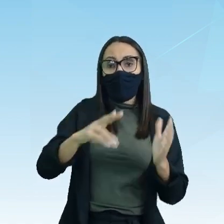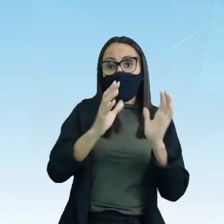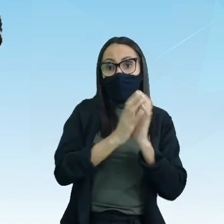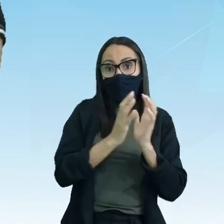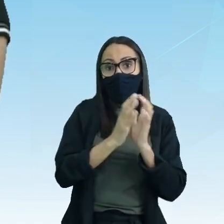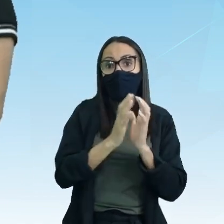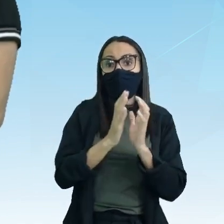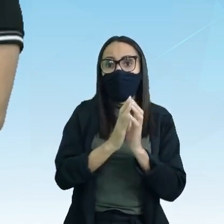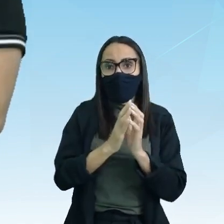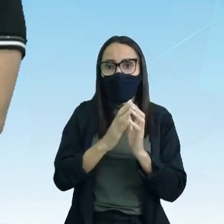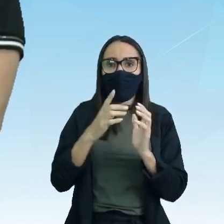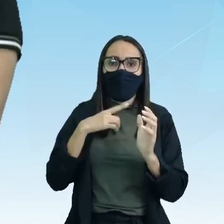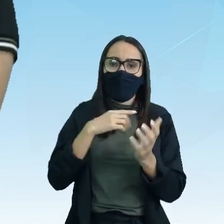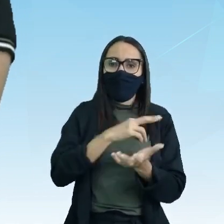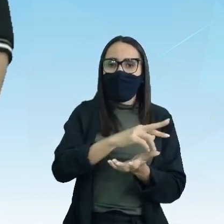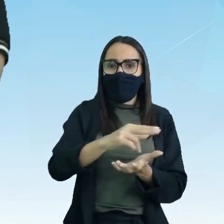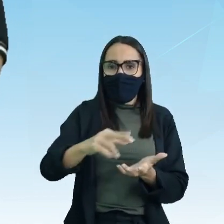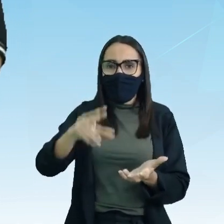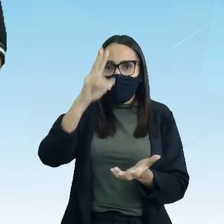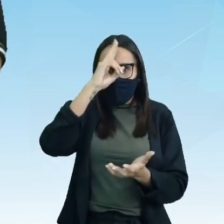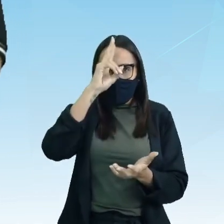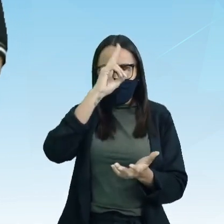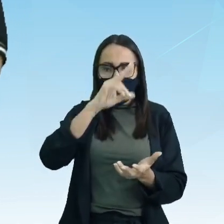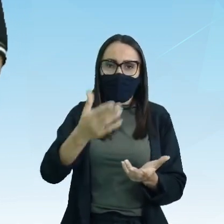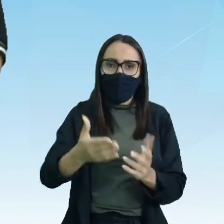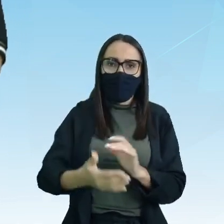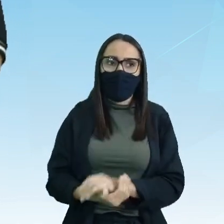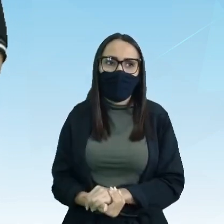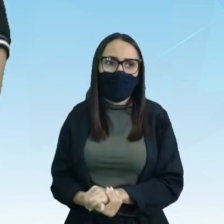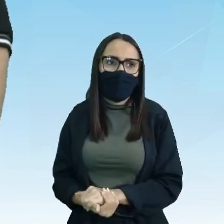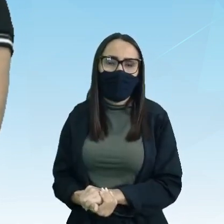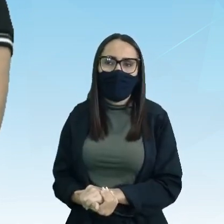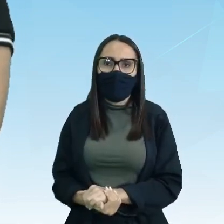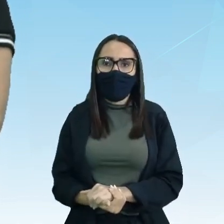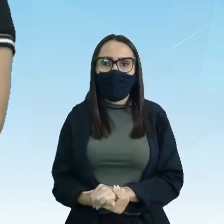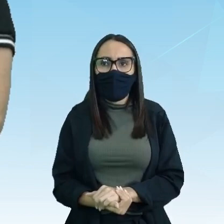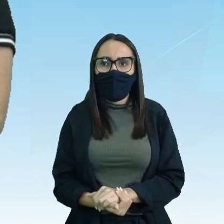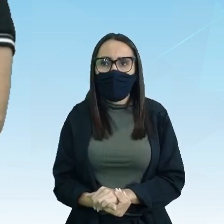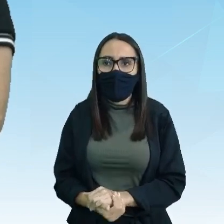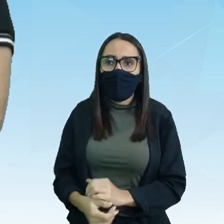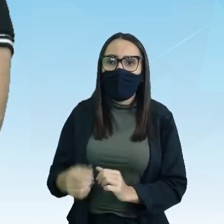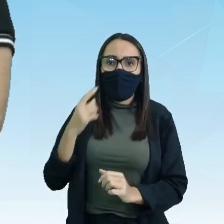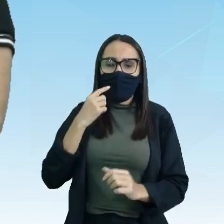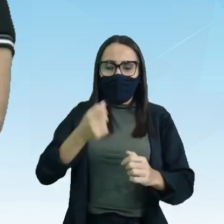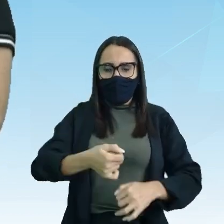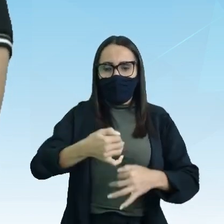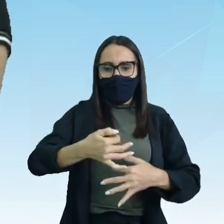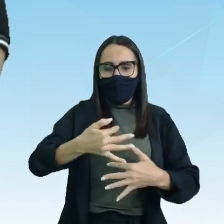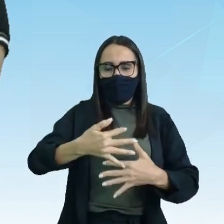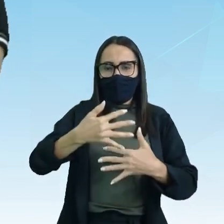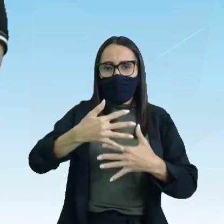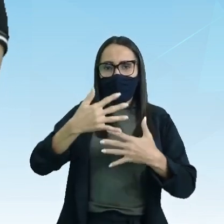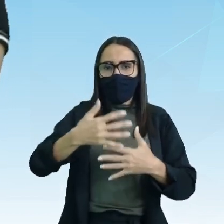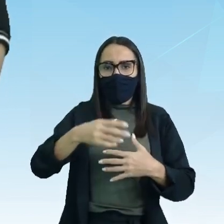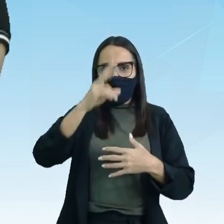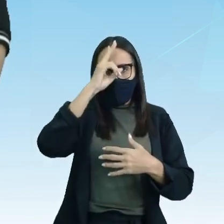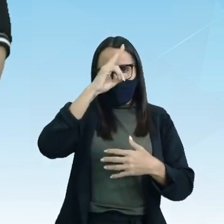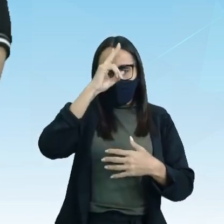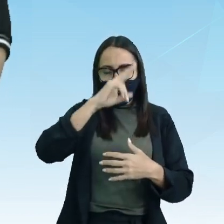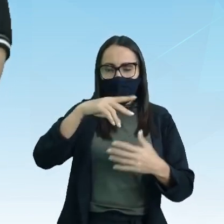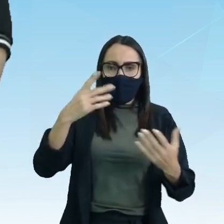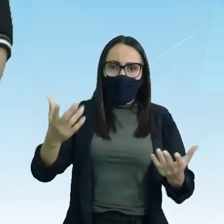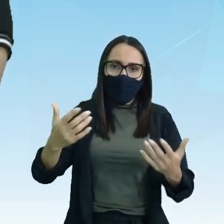não pode? Muito, muito. Sua cidade também, a estudante do interior. Conta aqui nos comentários a história da sua cidade. E